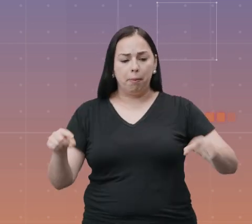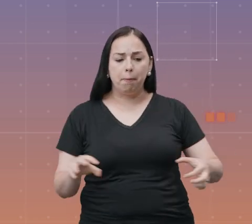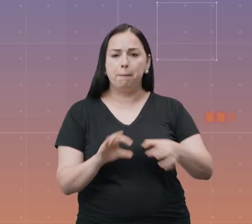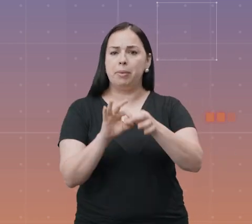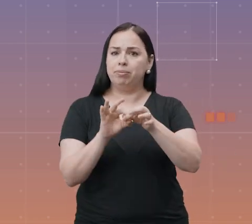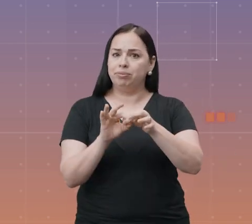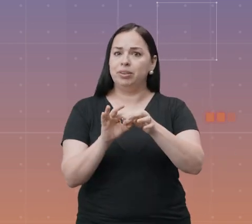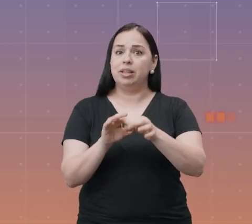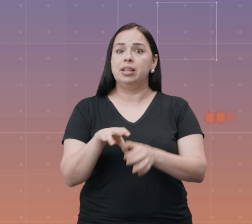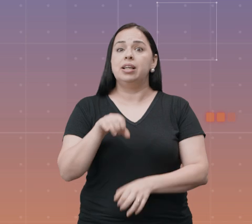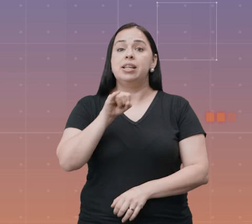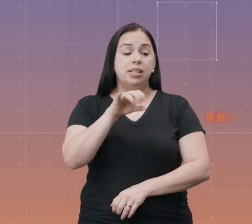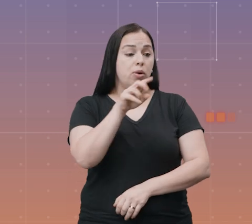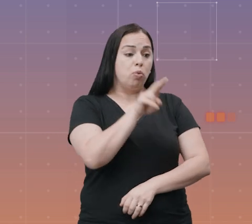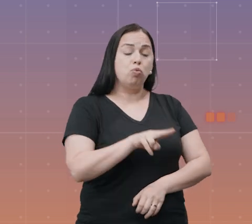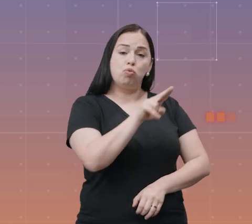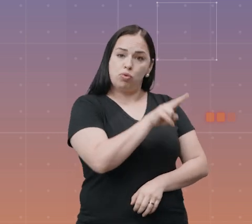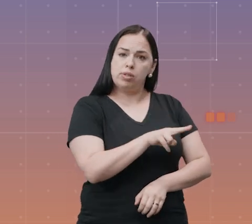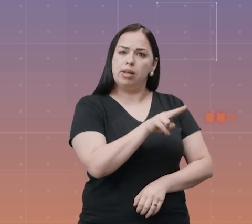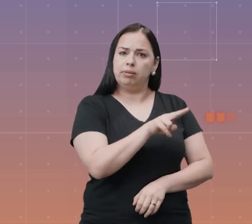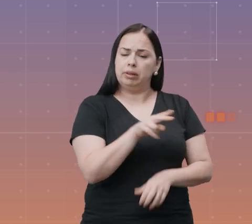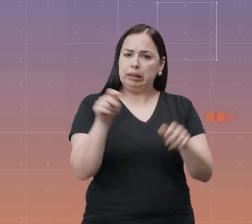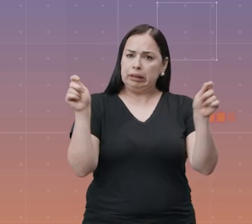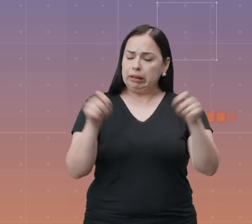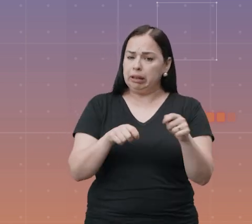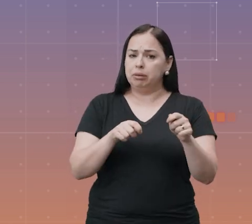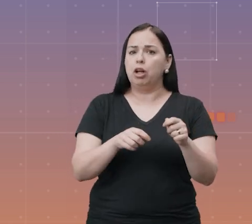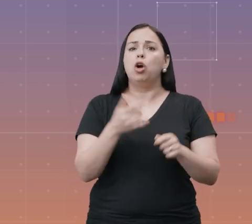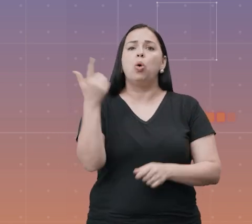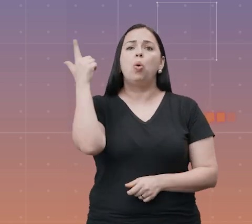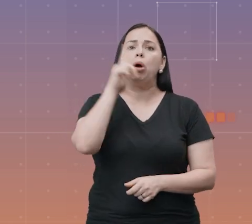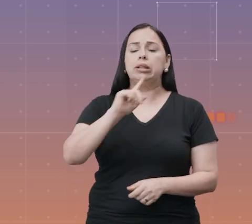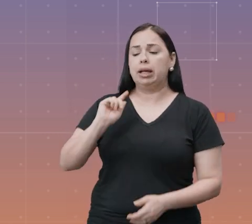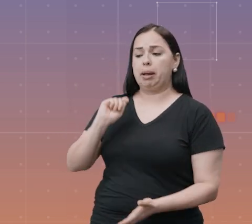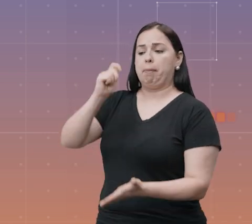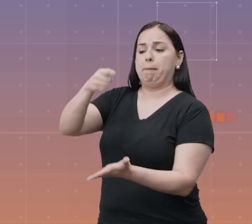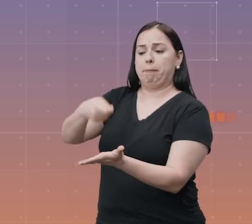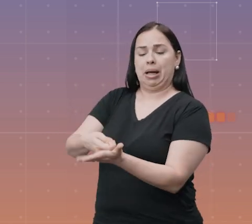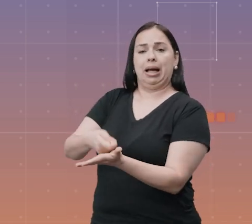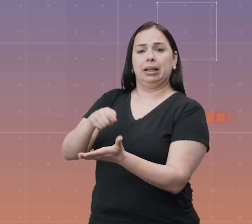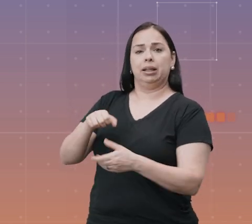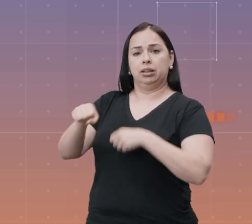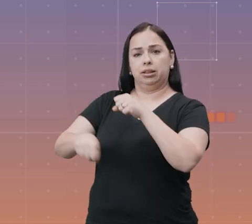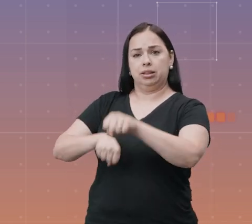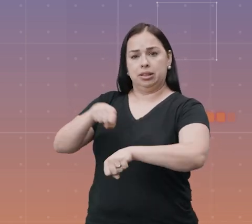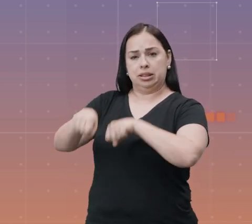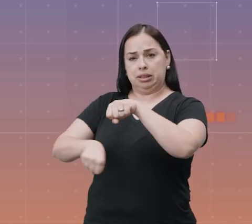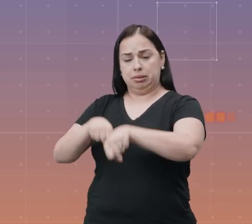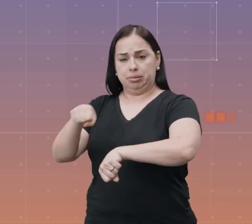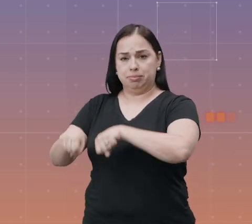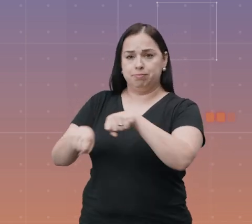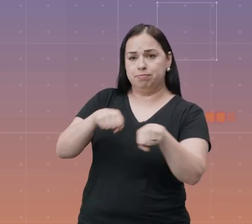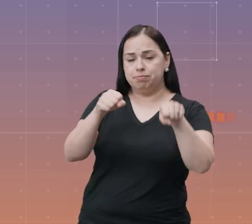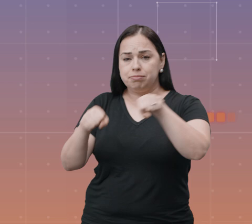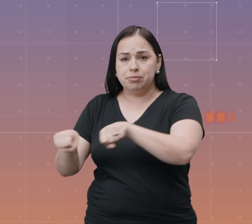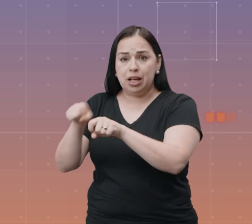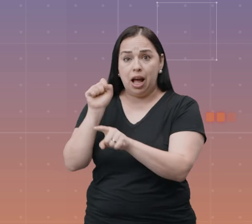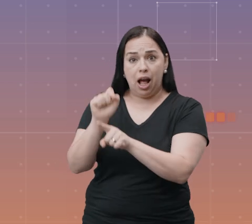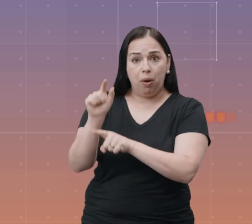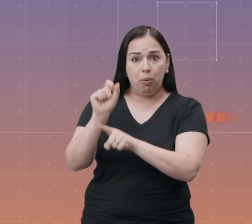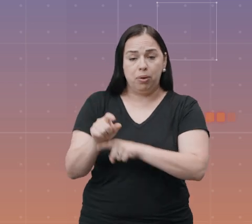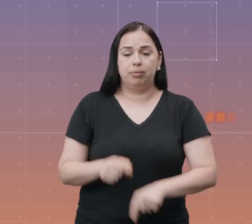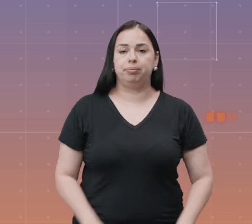transporte público. Quem utiliza o ônibus na cidade acumula créditos no bilhete único que serão utilizados para